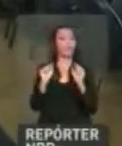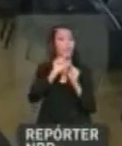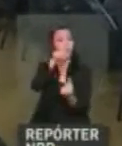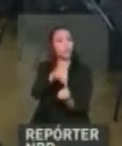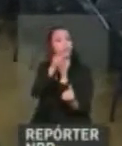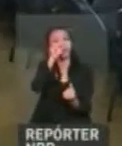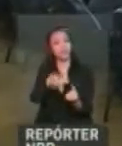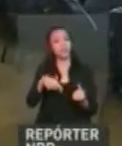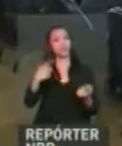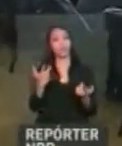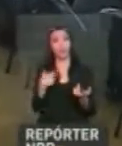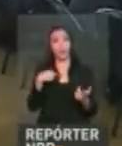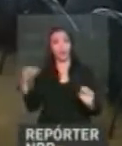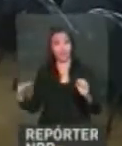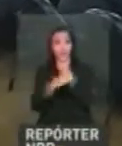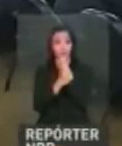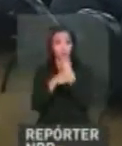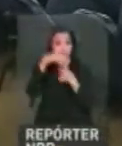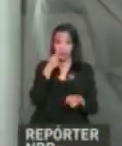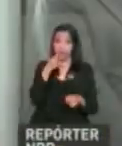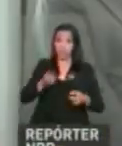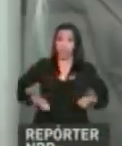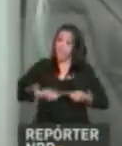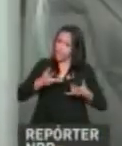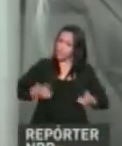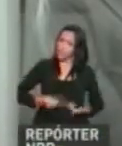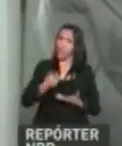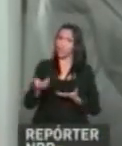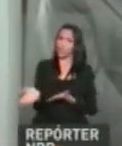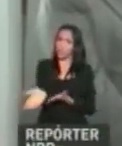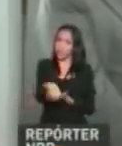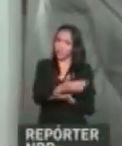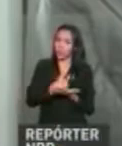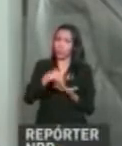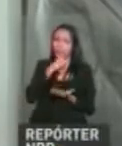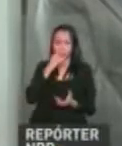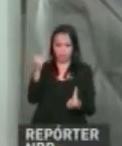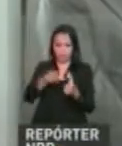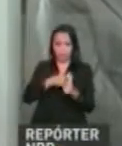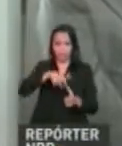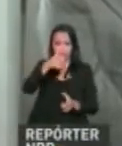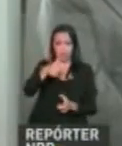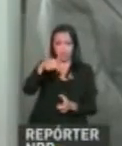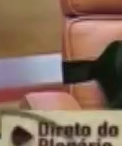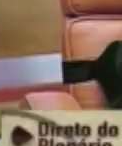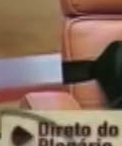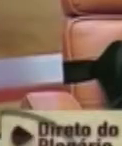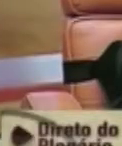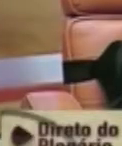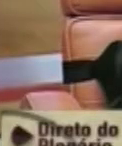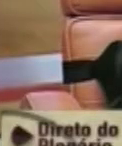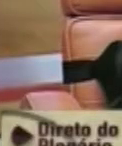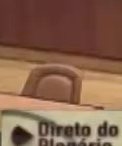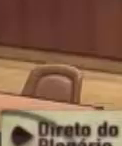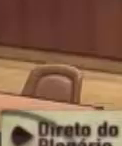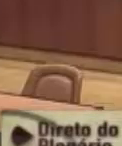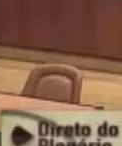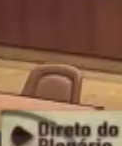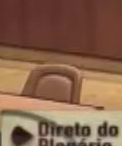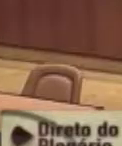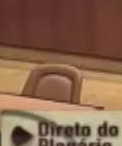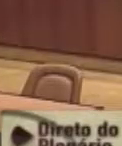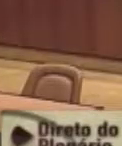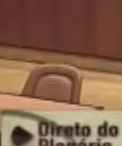sobre o novo áudio da JBS fossem encerradas. Mas a maioria dos ministros negou esse pedido por considerar que há